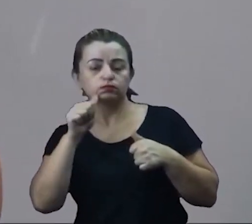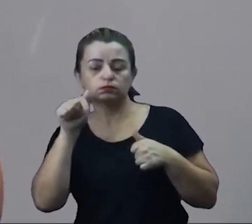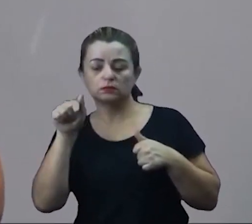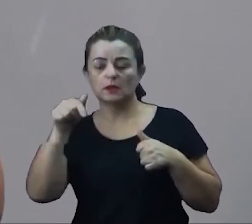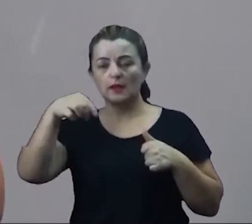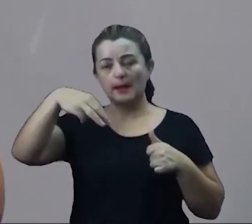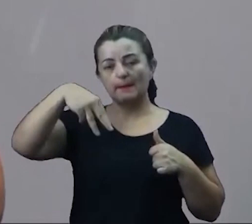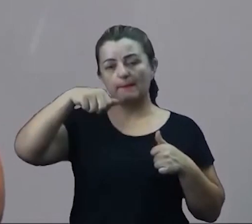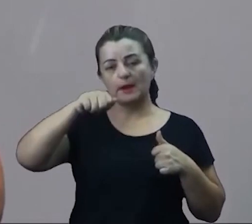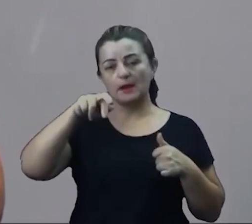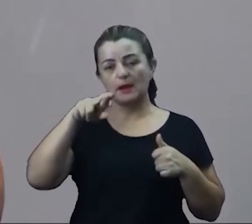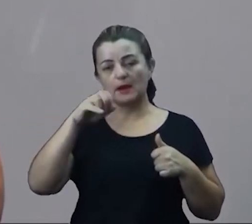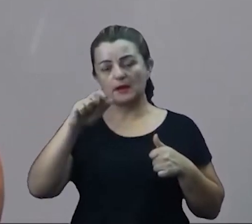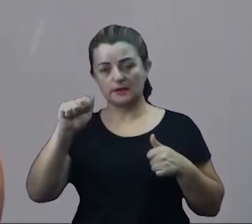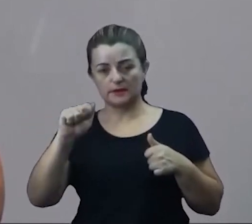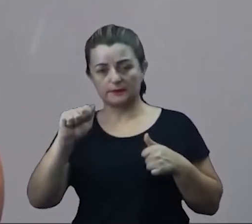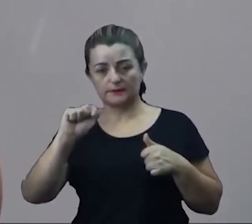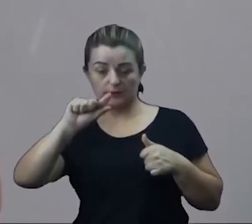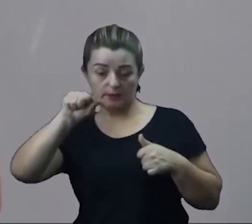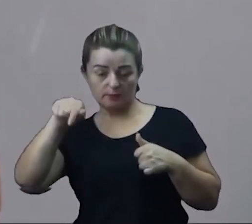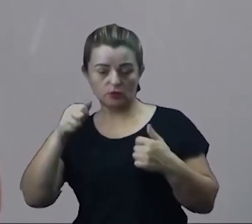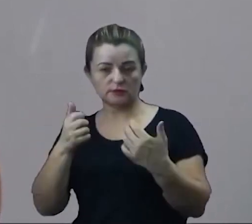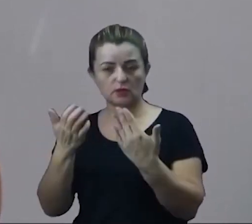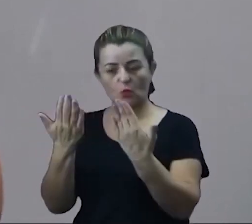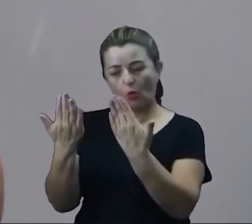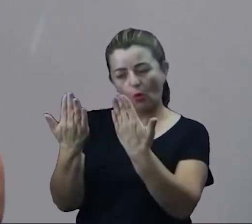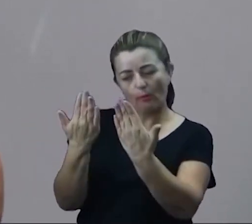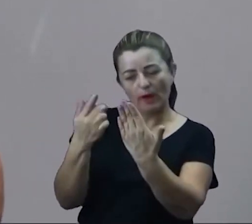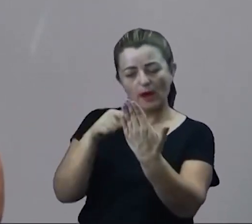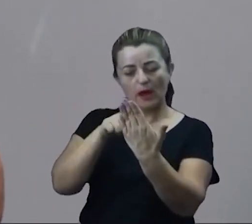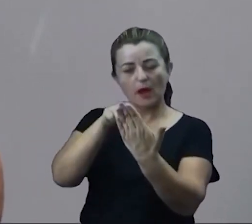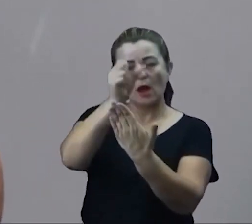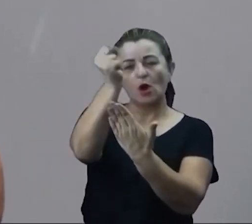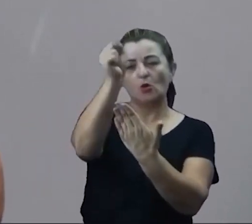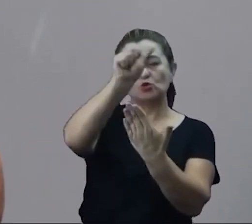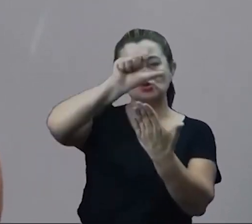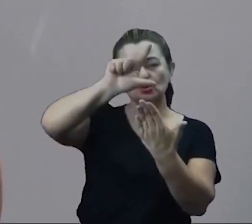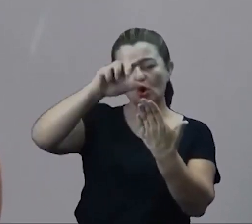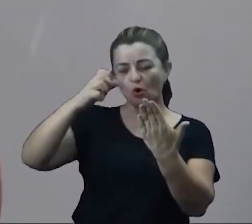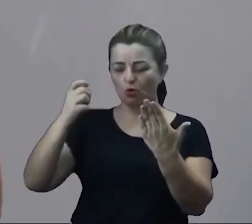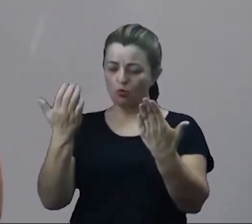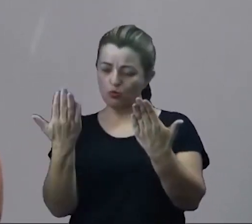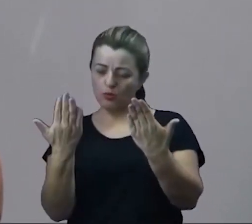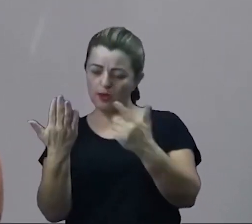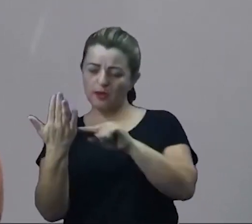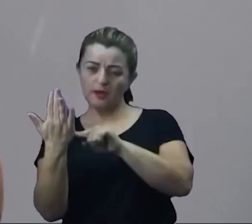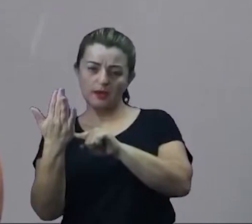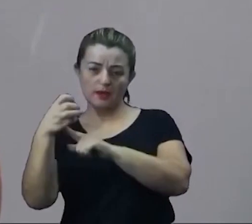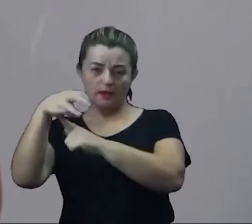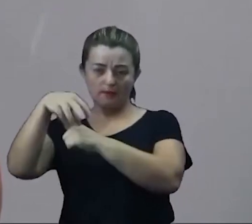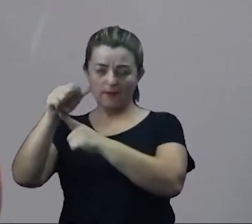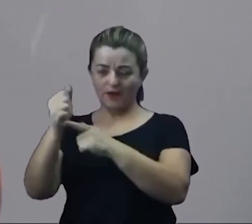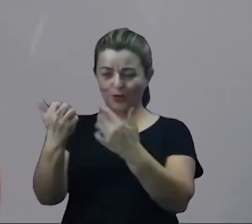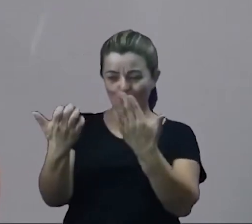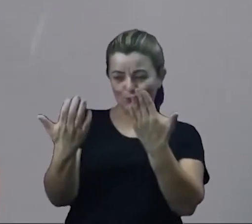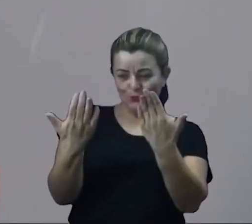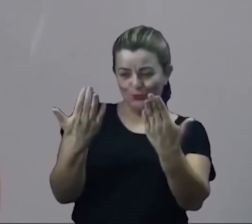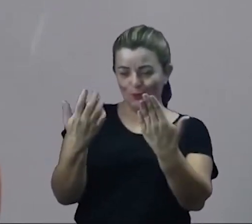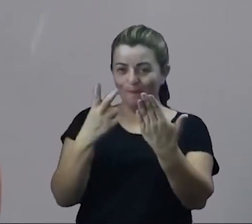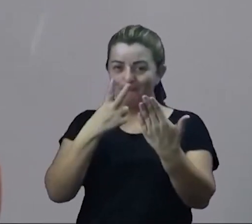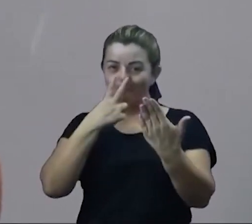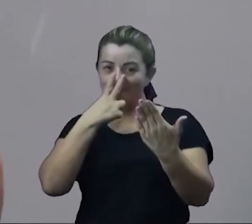Maria. Depois, ele compara ela ao sol. Ele diz que ela é vista claramente, né? Ele compara ela com o